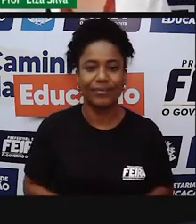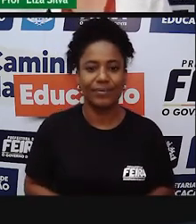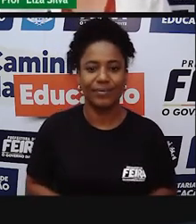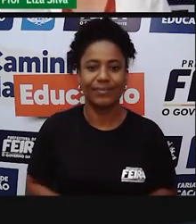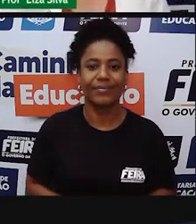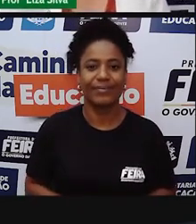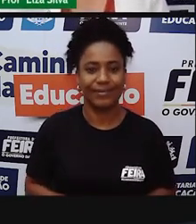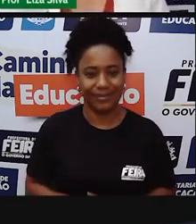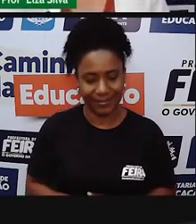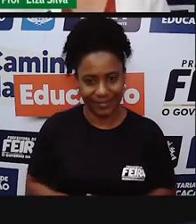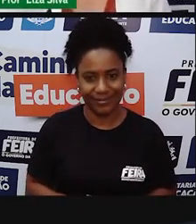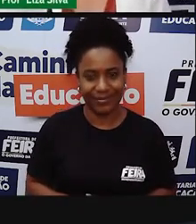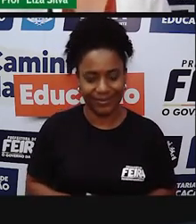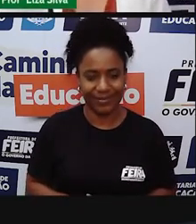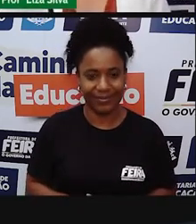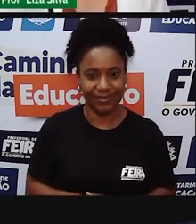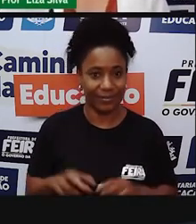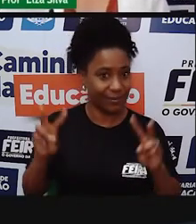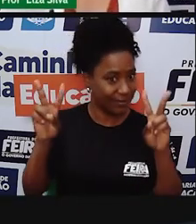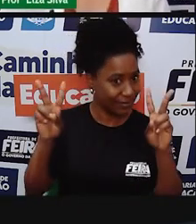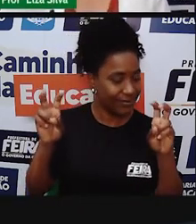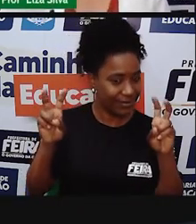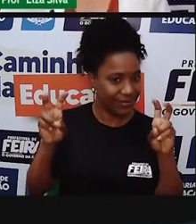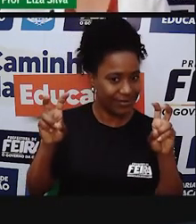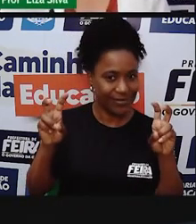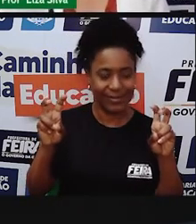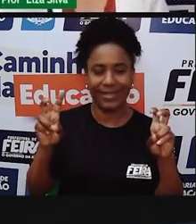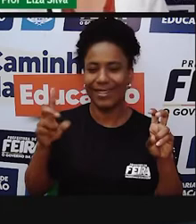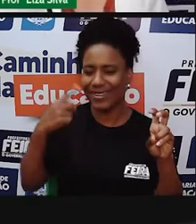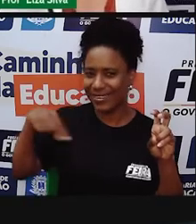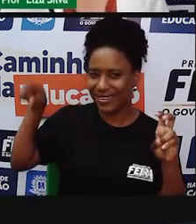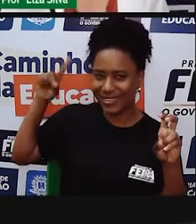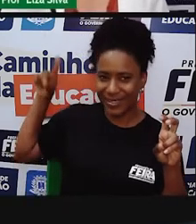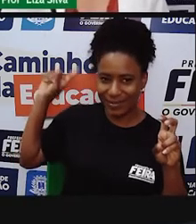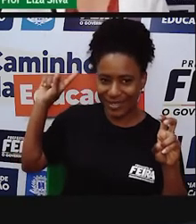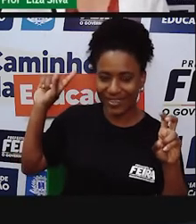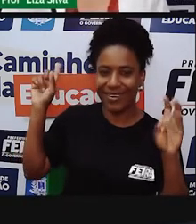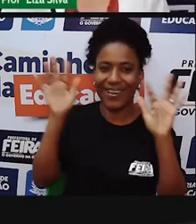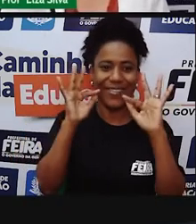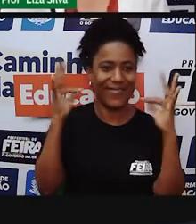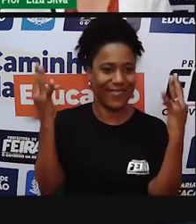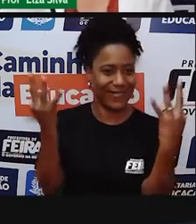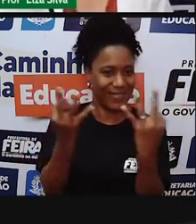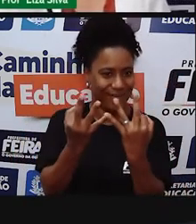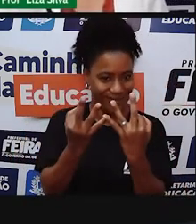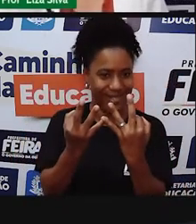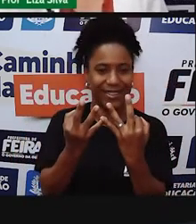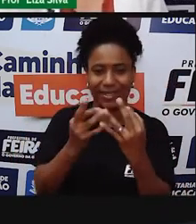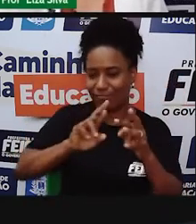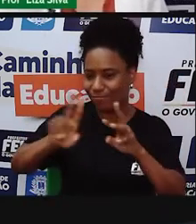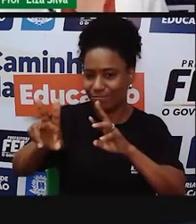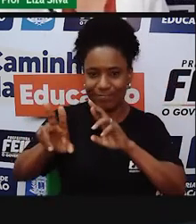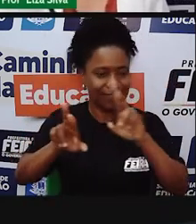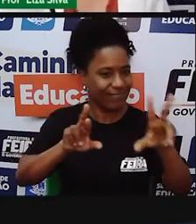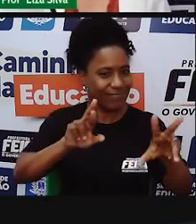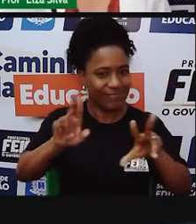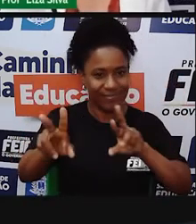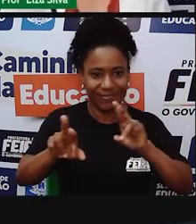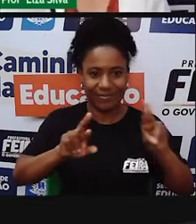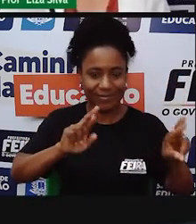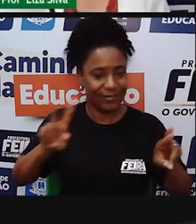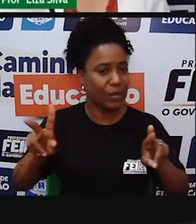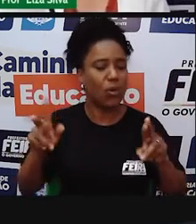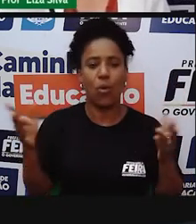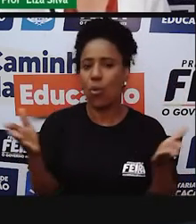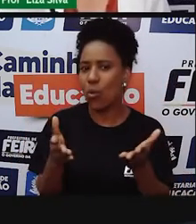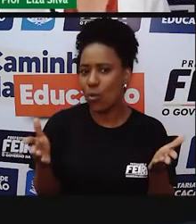Family Tree. Na aula passada, nós falamos sobre a diversidade familiar. E